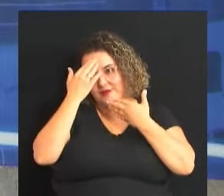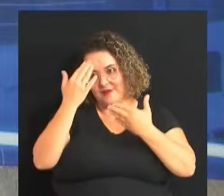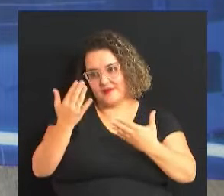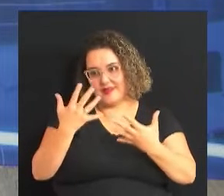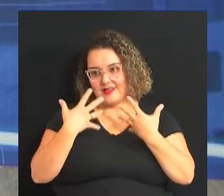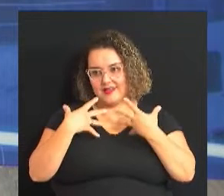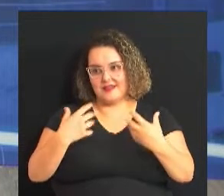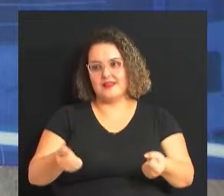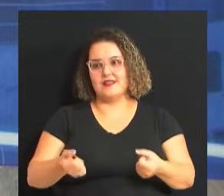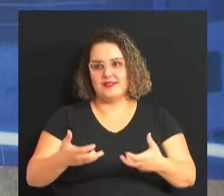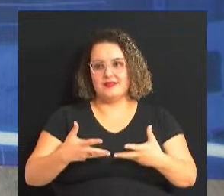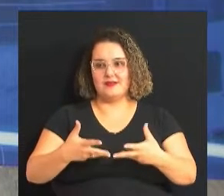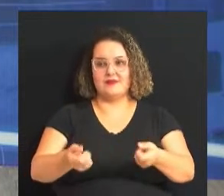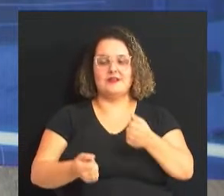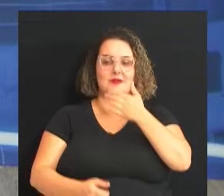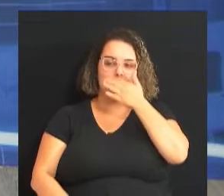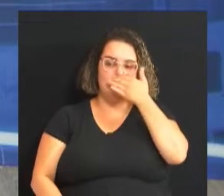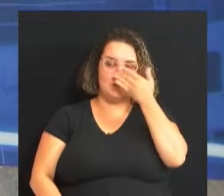nosso convite.